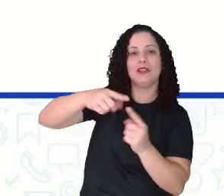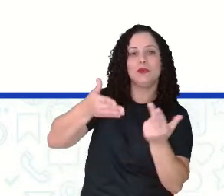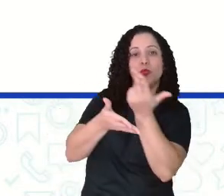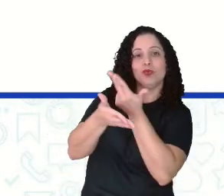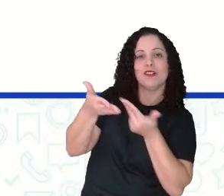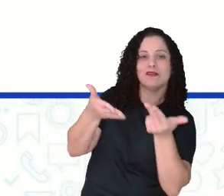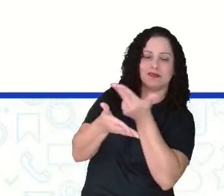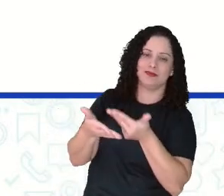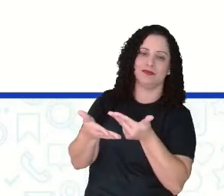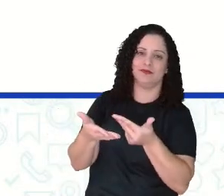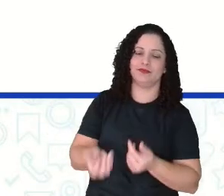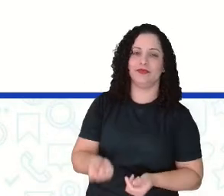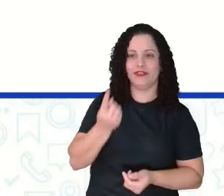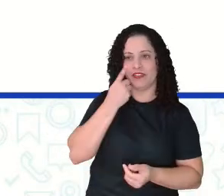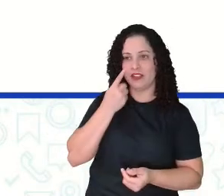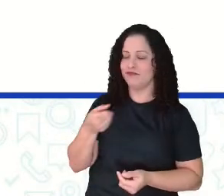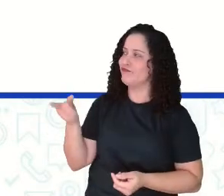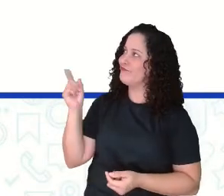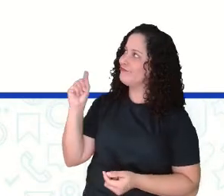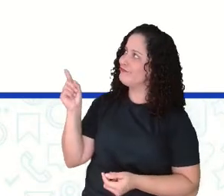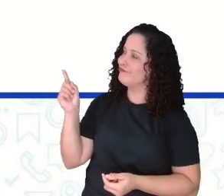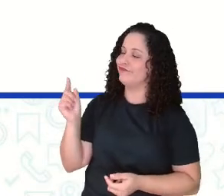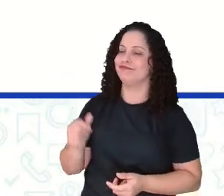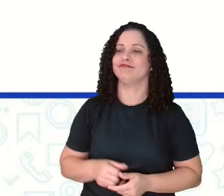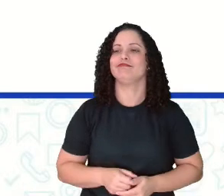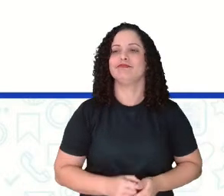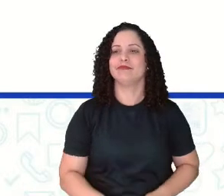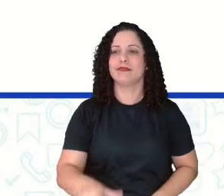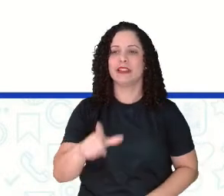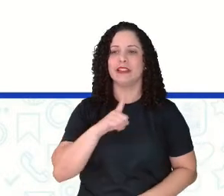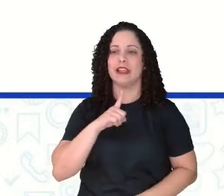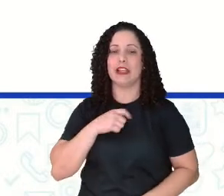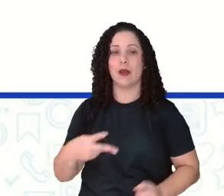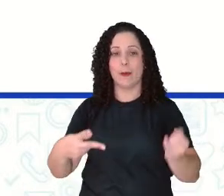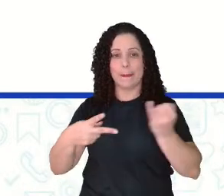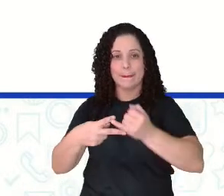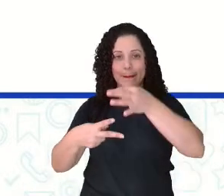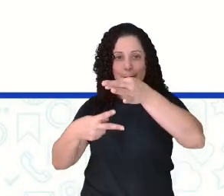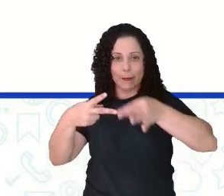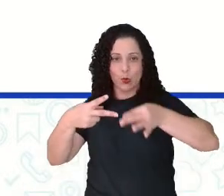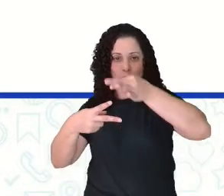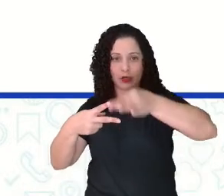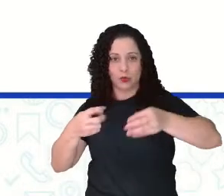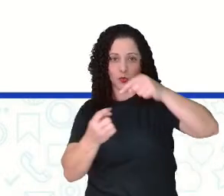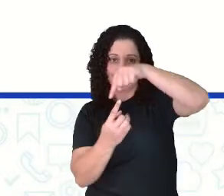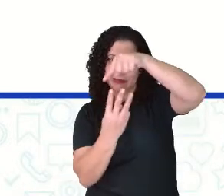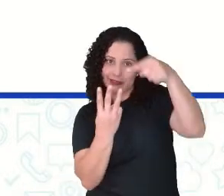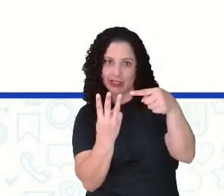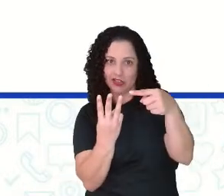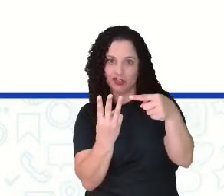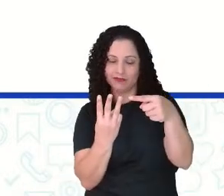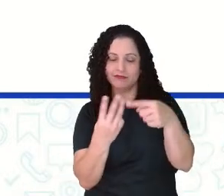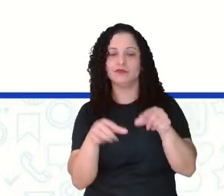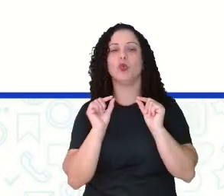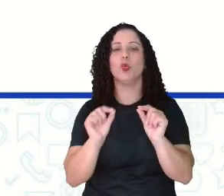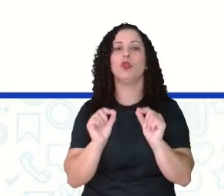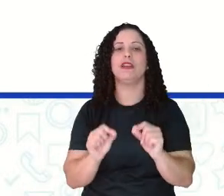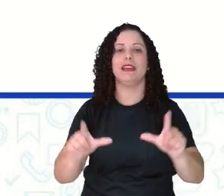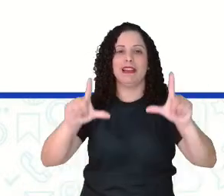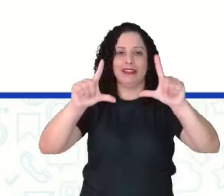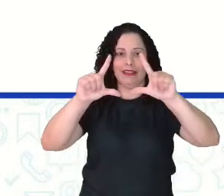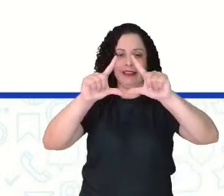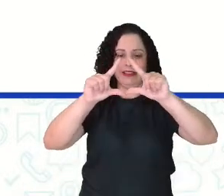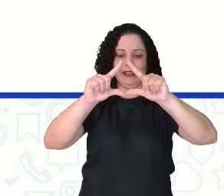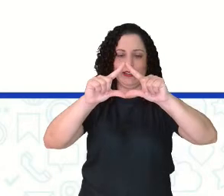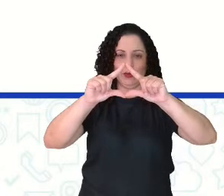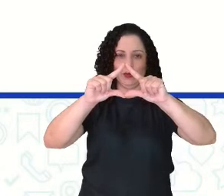Então, observa o seguinte aí, ó. Eu tenho que um polígono que tem 3 lados, ele é chamado de